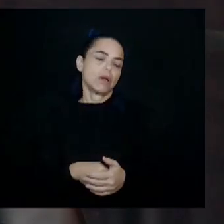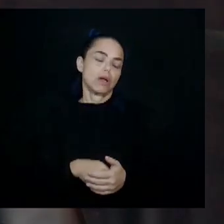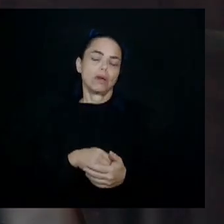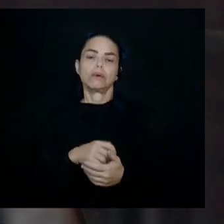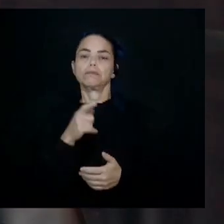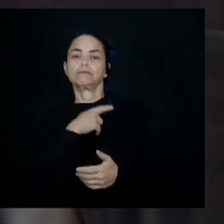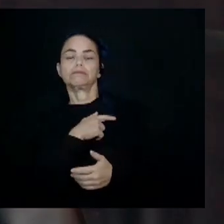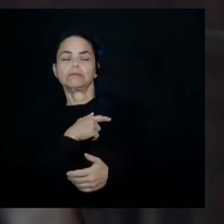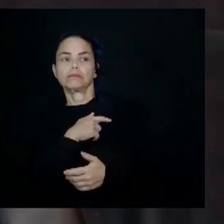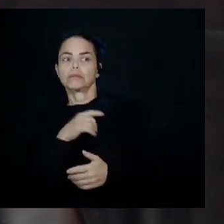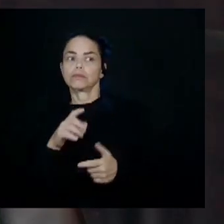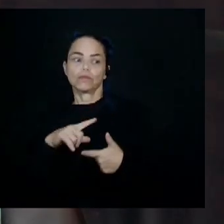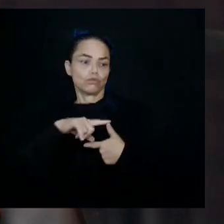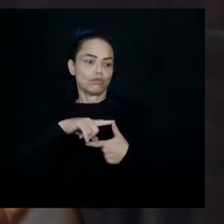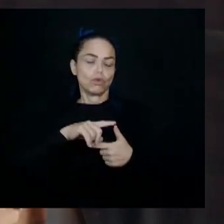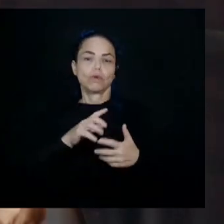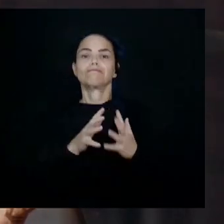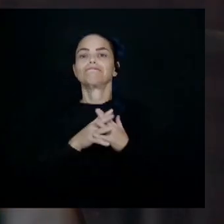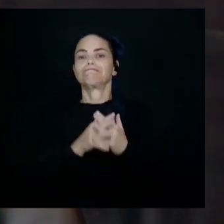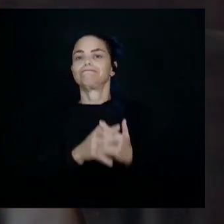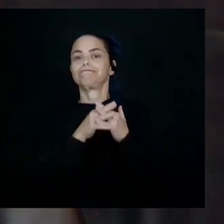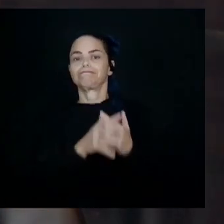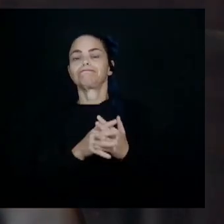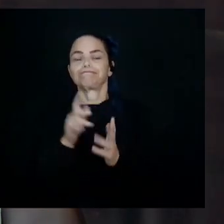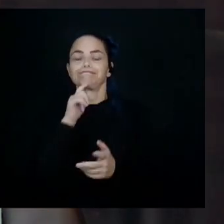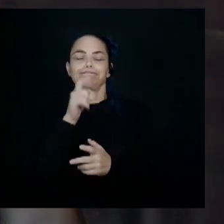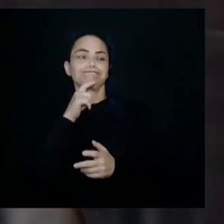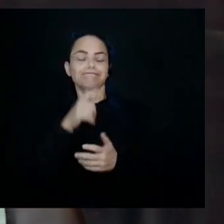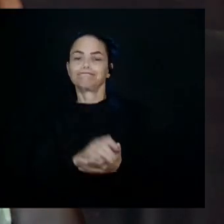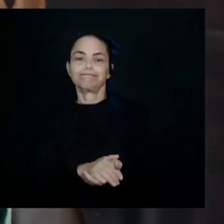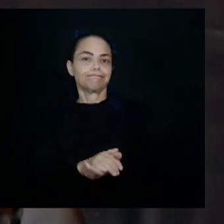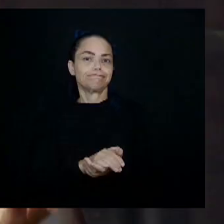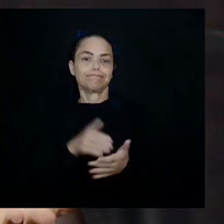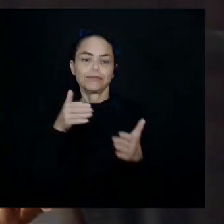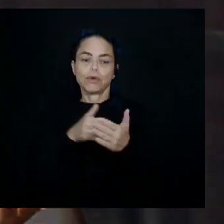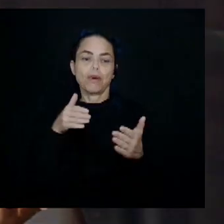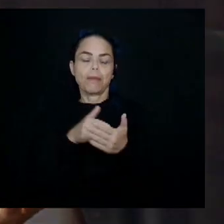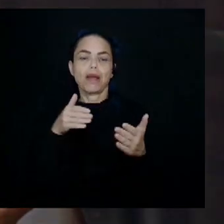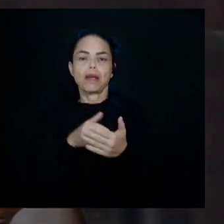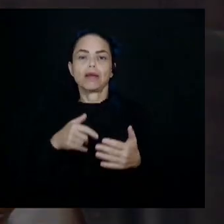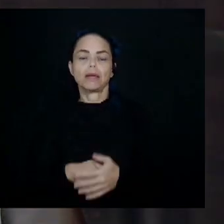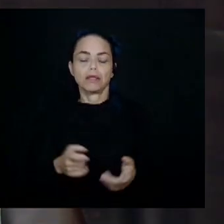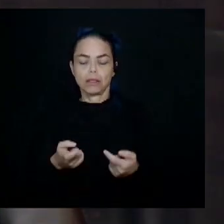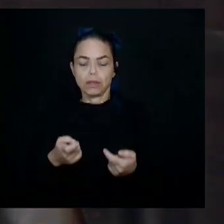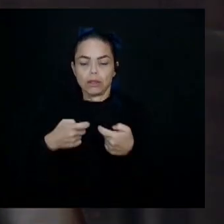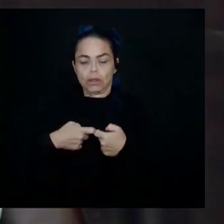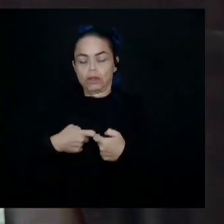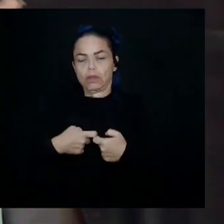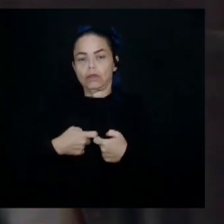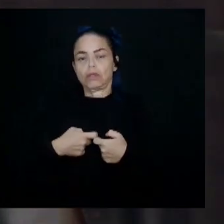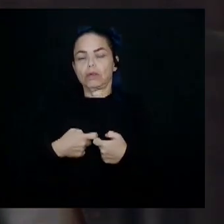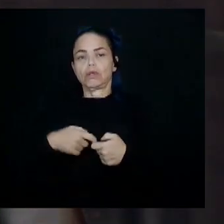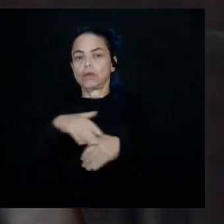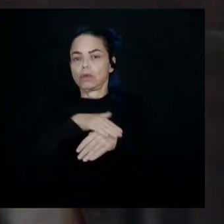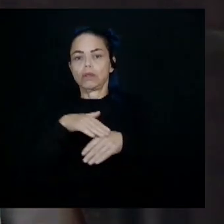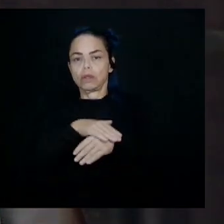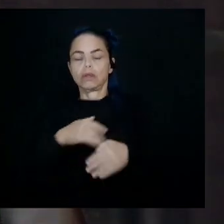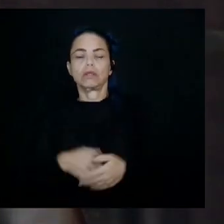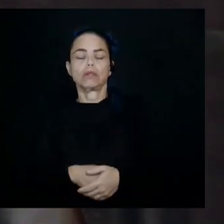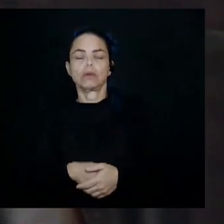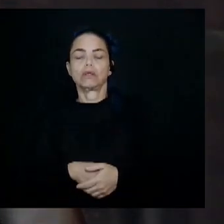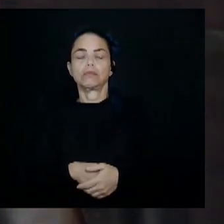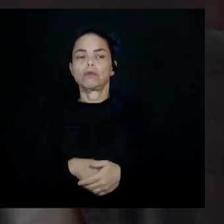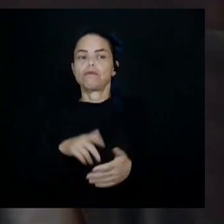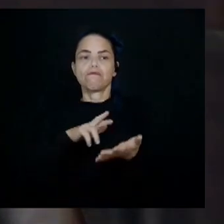tabu. Os pais não conseguem conversar nem sobre a sexualidade deles, por N razões.